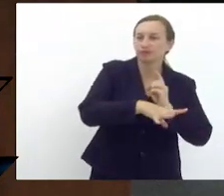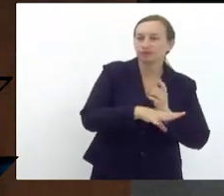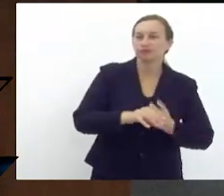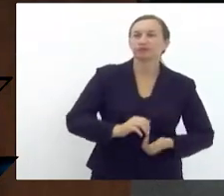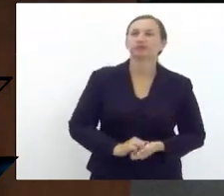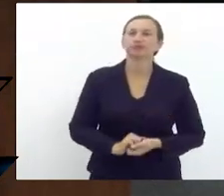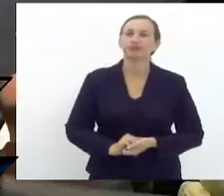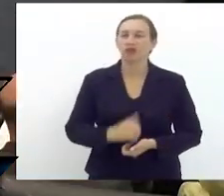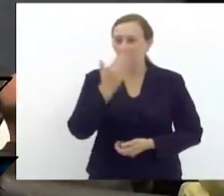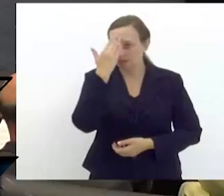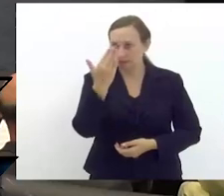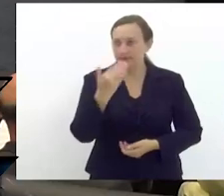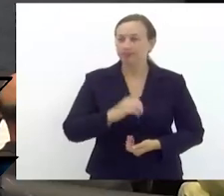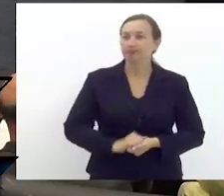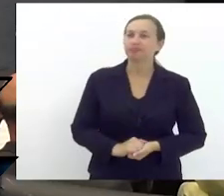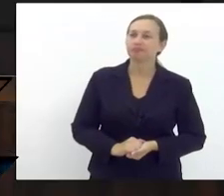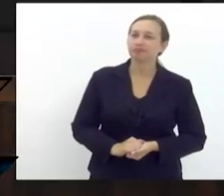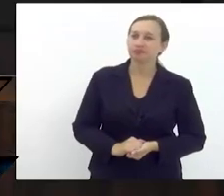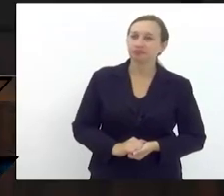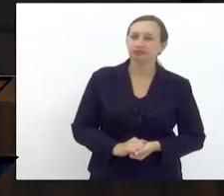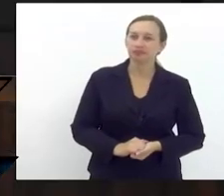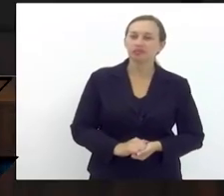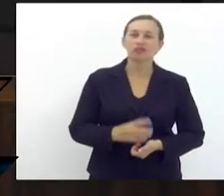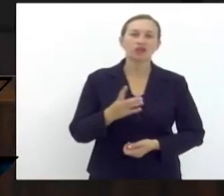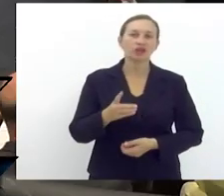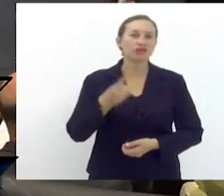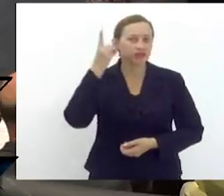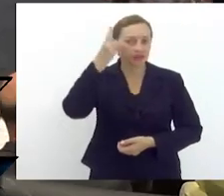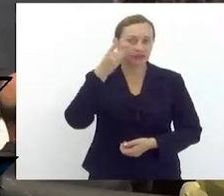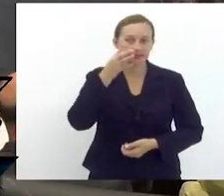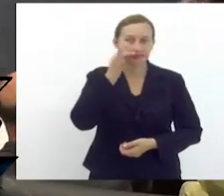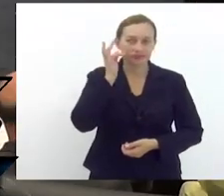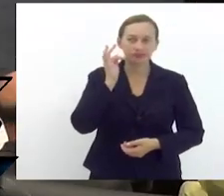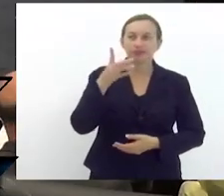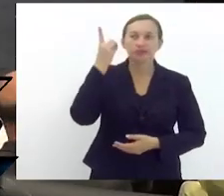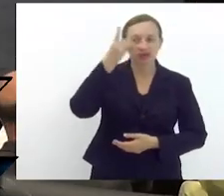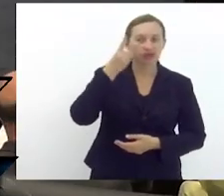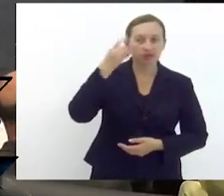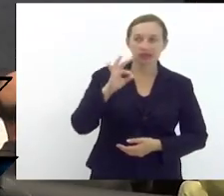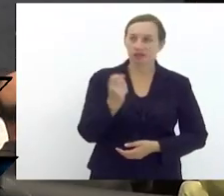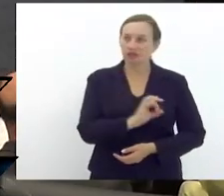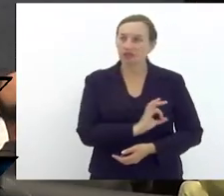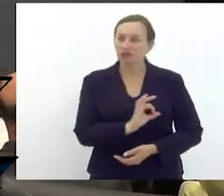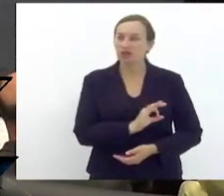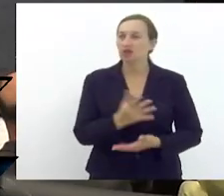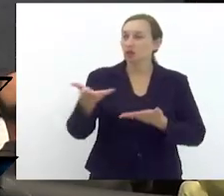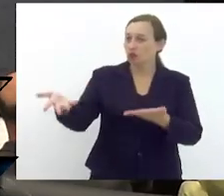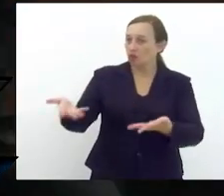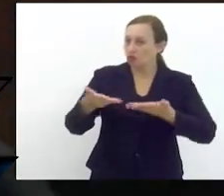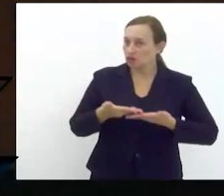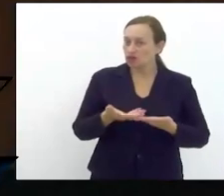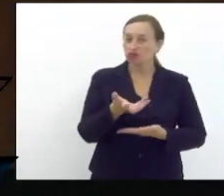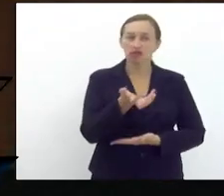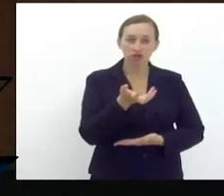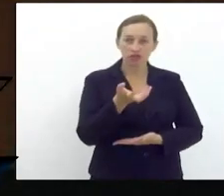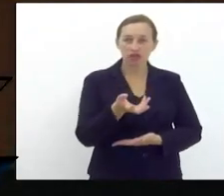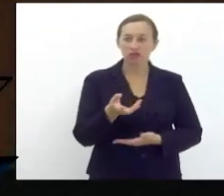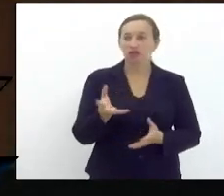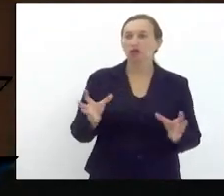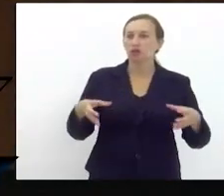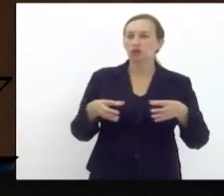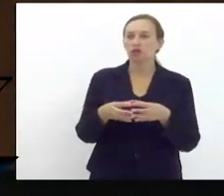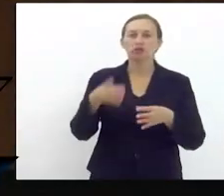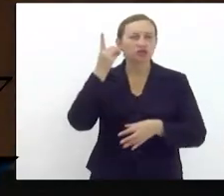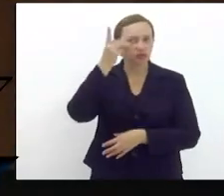Obrigada Deputado Serafim deputada Marta Rocha eu gostaria de fazer um convite Ao conjunto